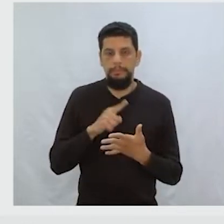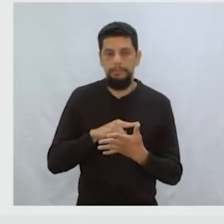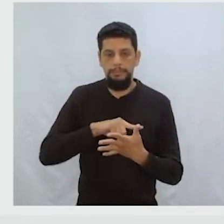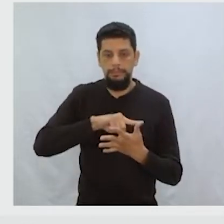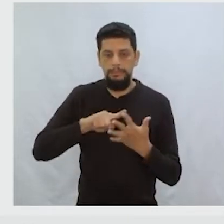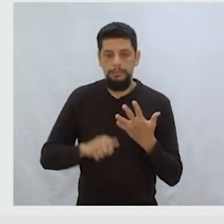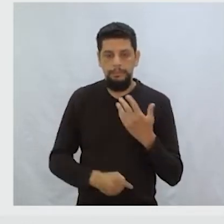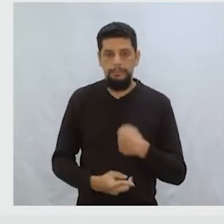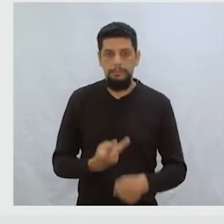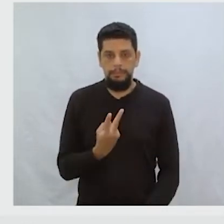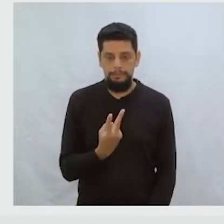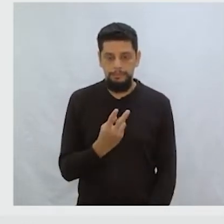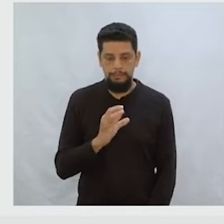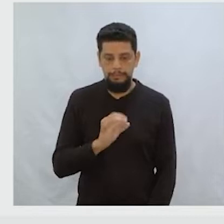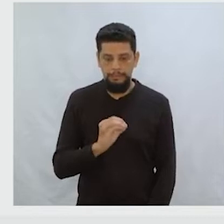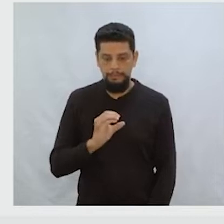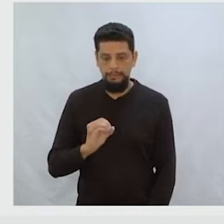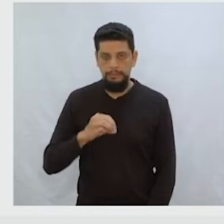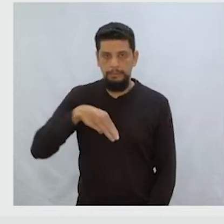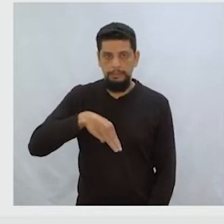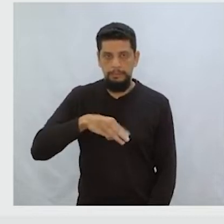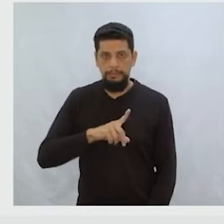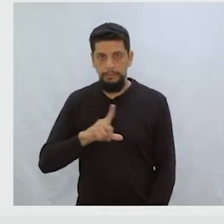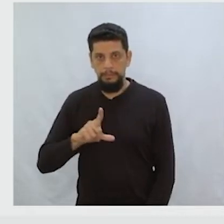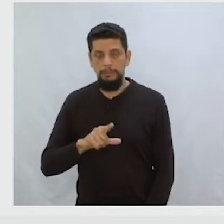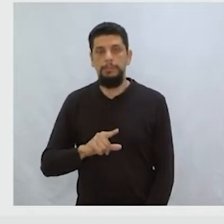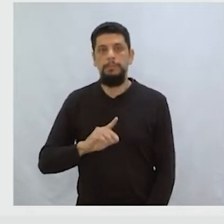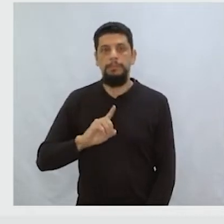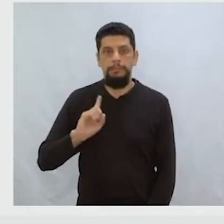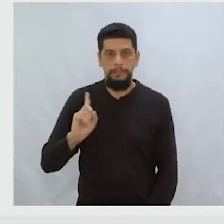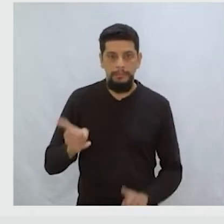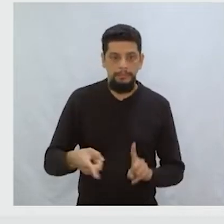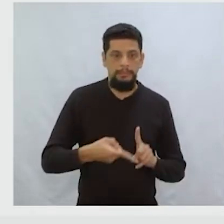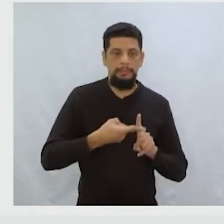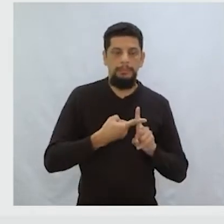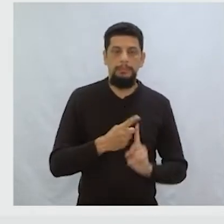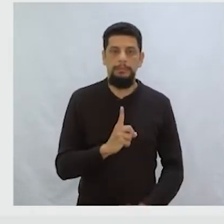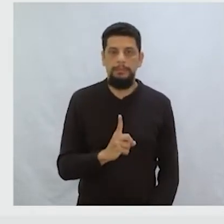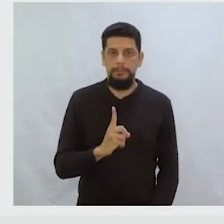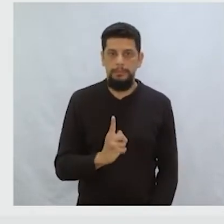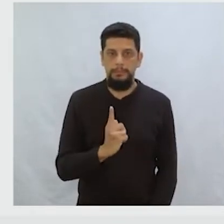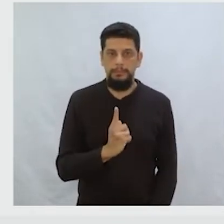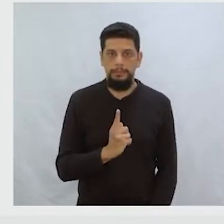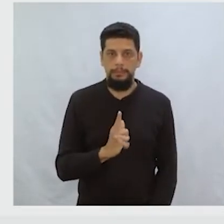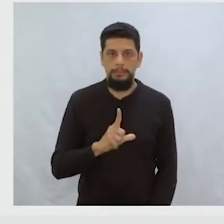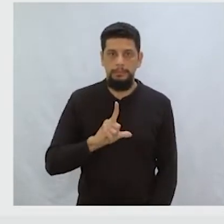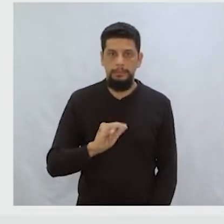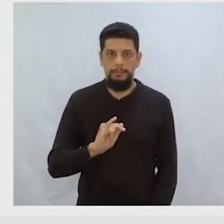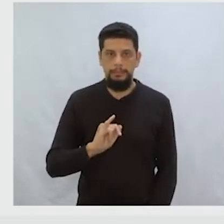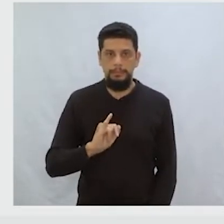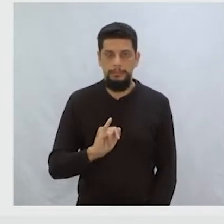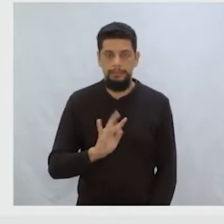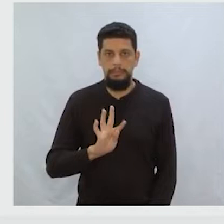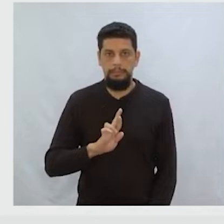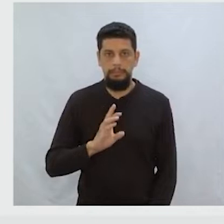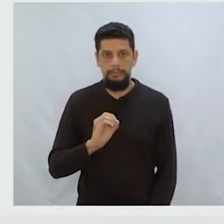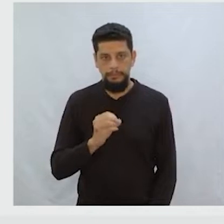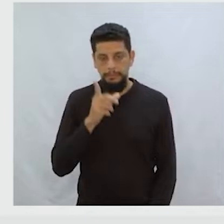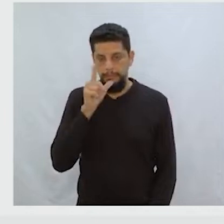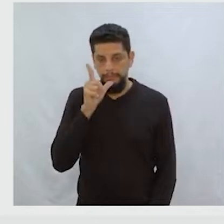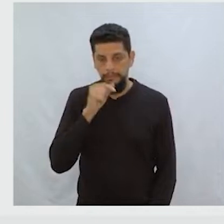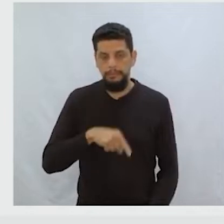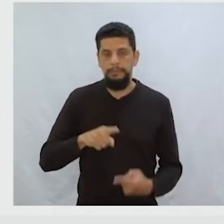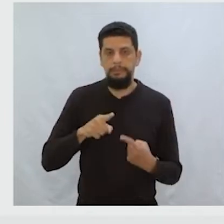3, 4. 5. E mais 1 litro de água, 1 copo,